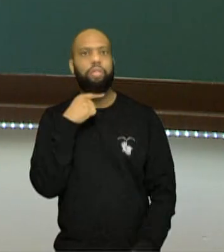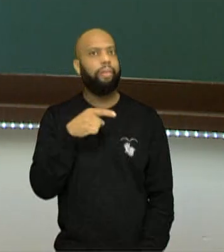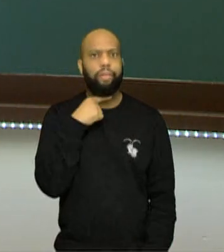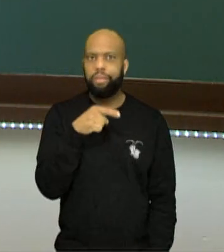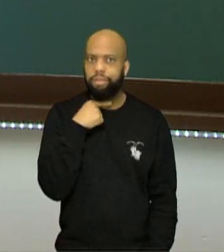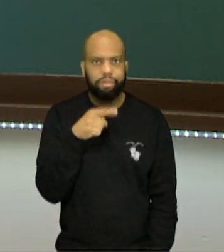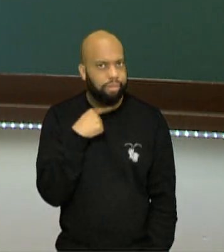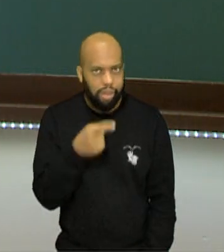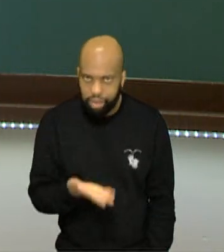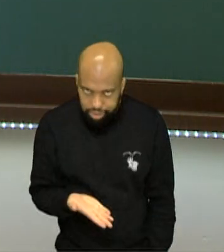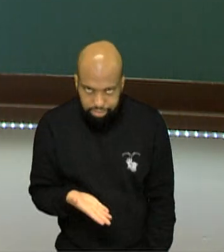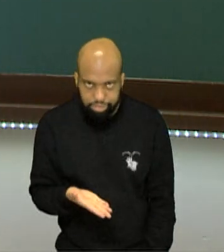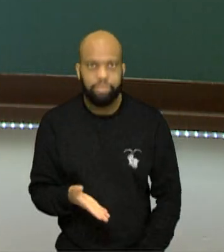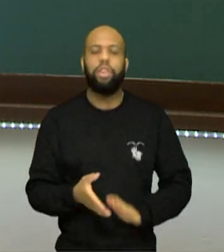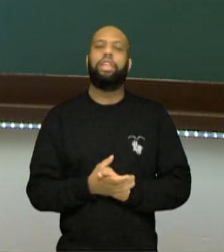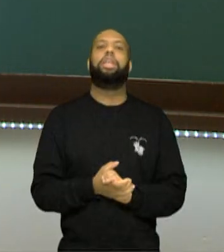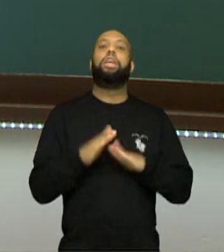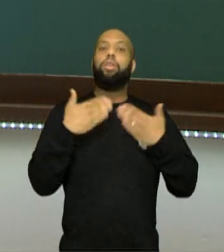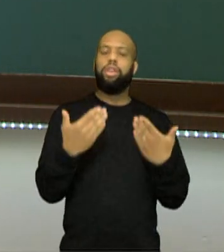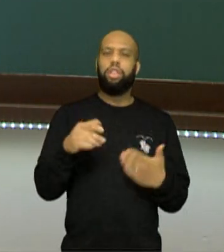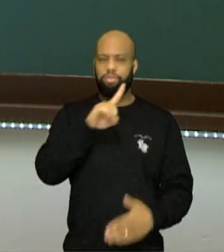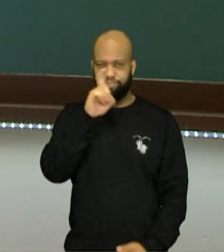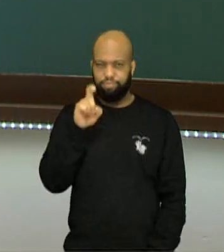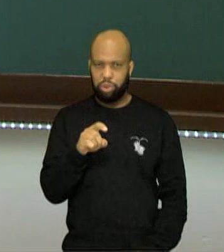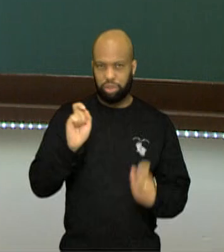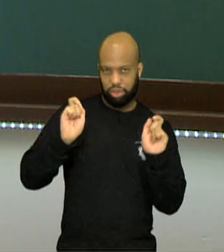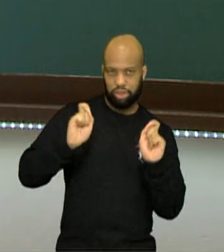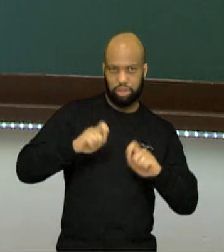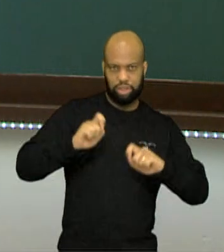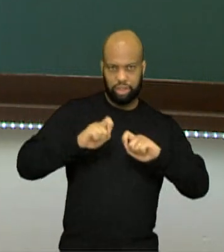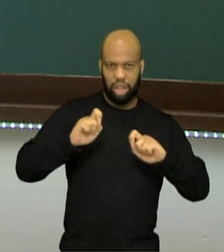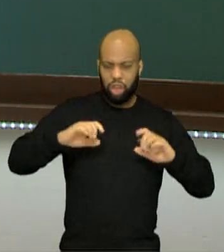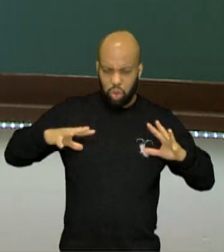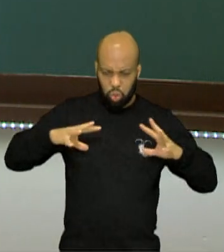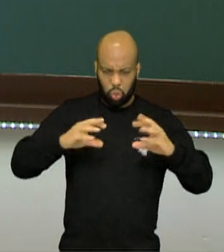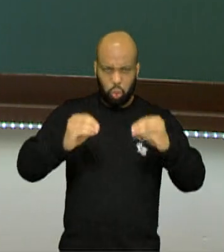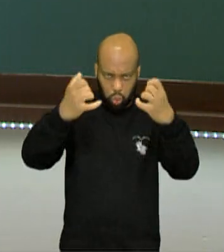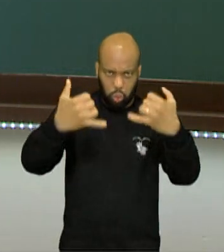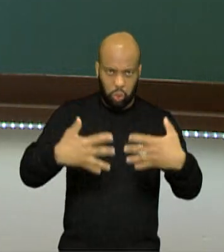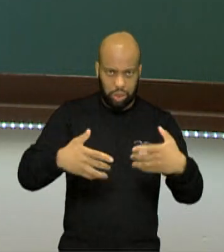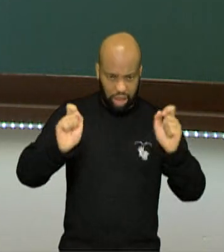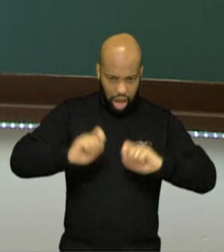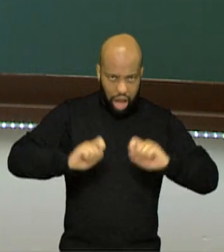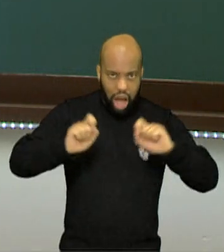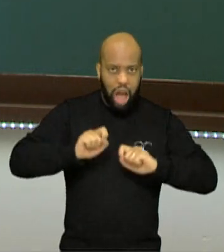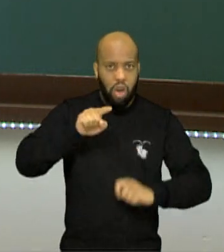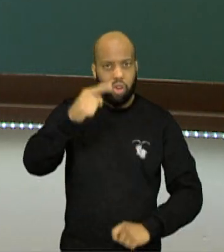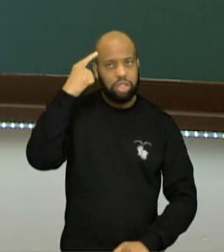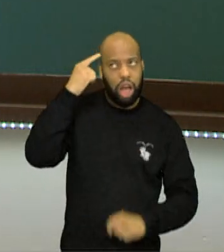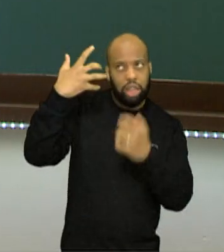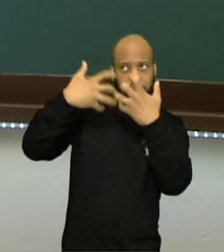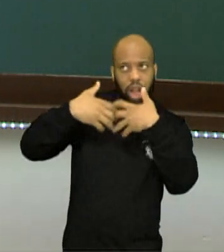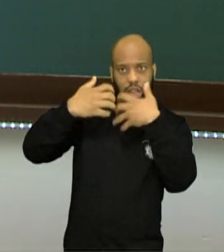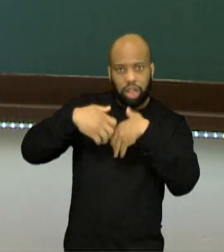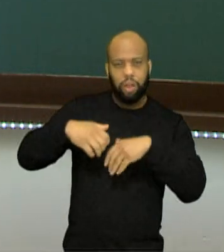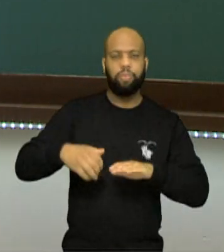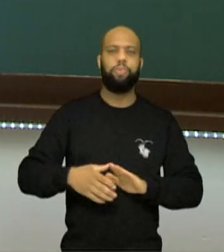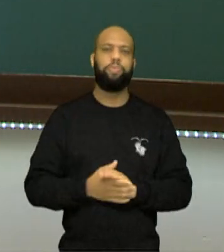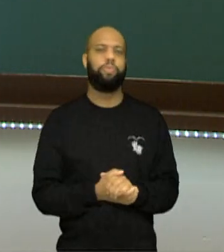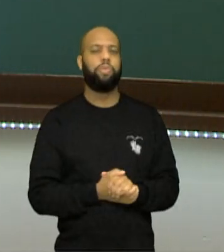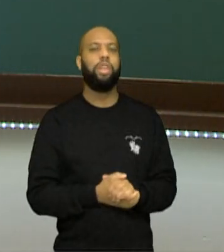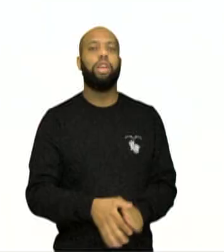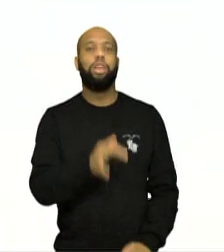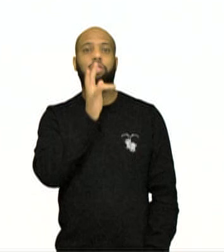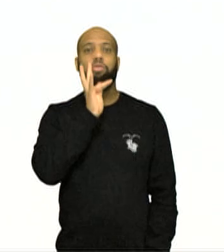não dominam tão bem? Será que é possível tudo explicar? O que você pensa sobre isso?